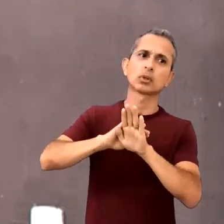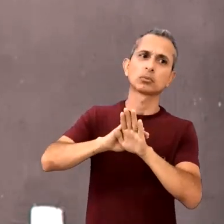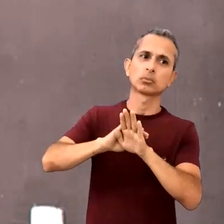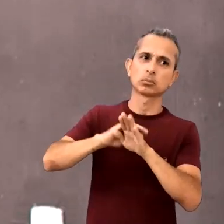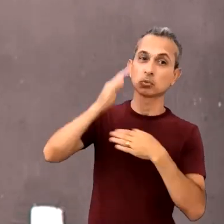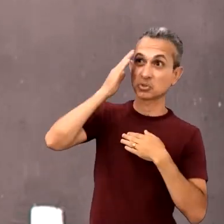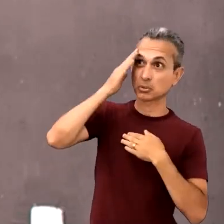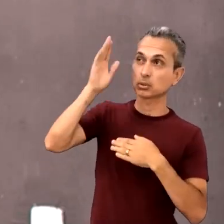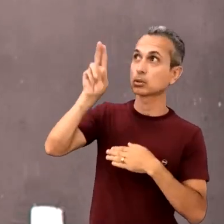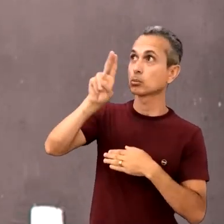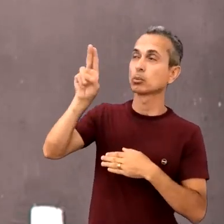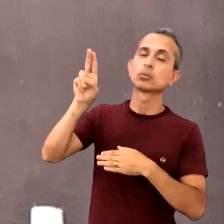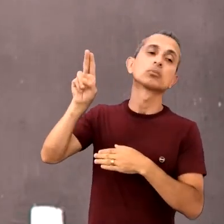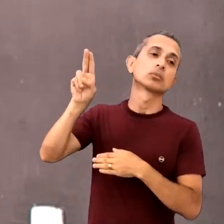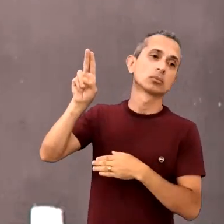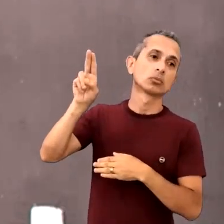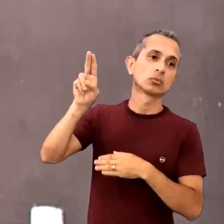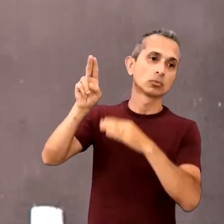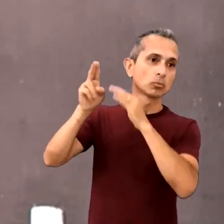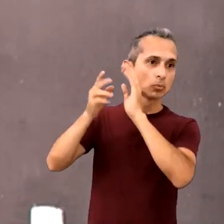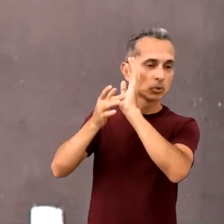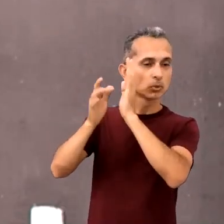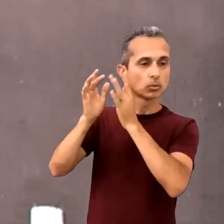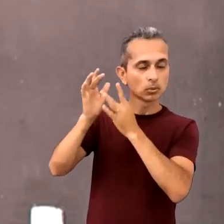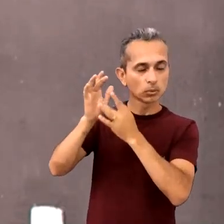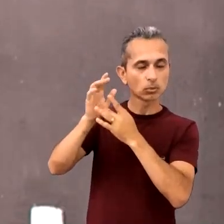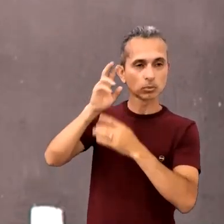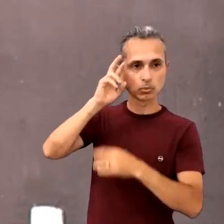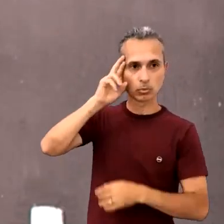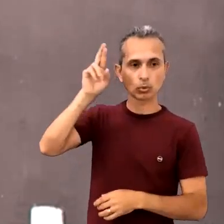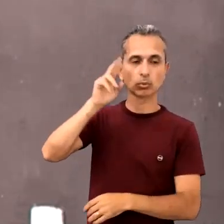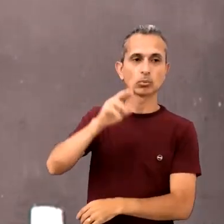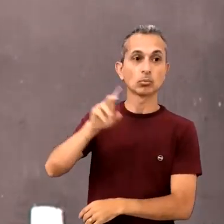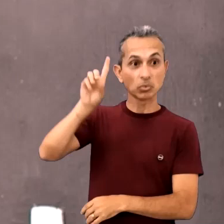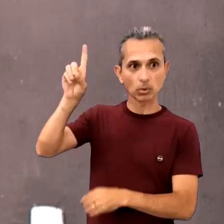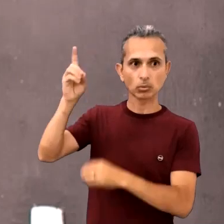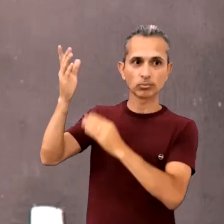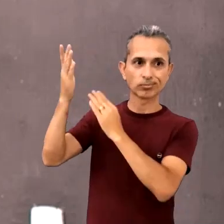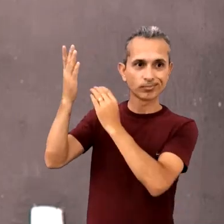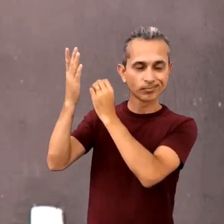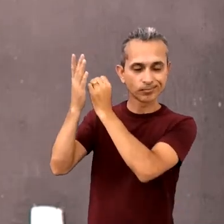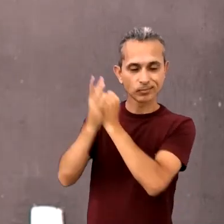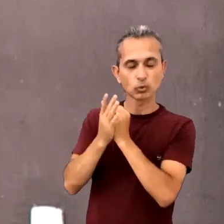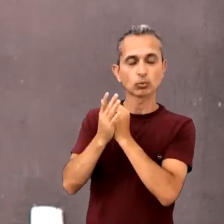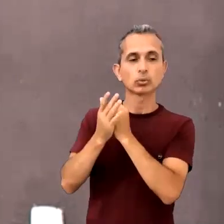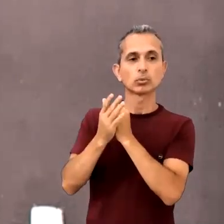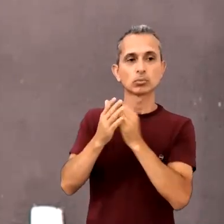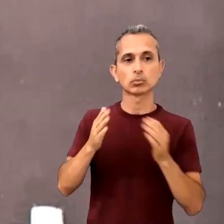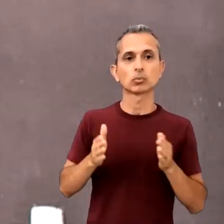Que Deus nos guie. Mas o que mudou essa situação?